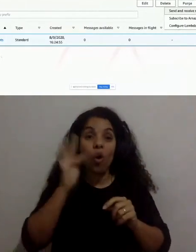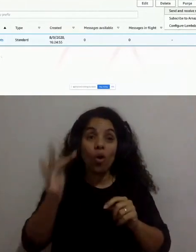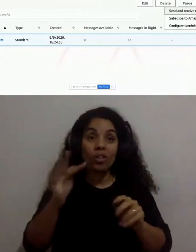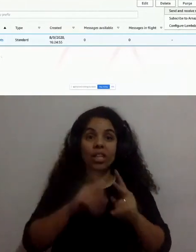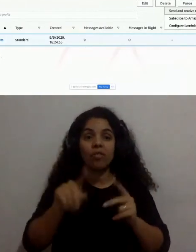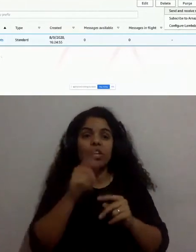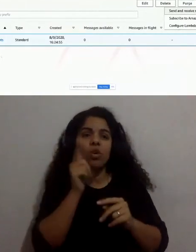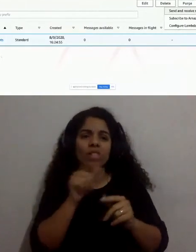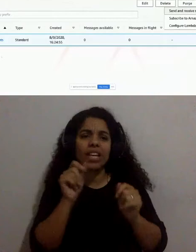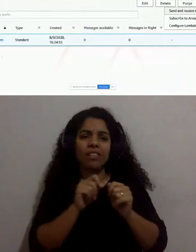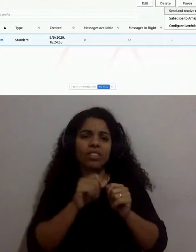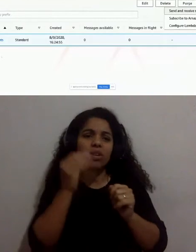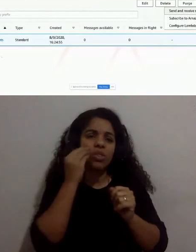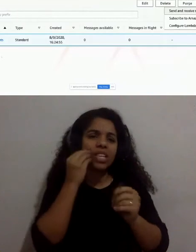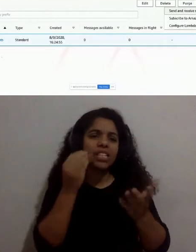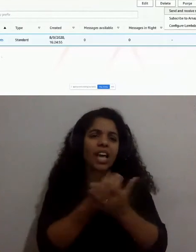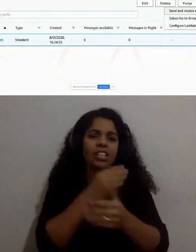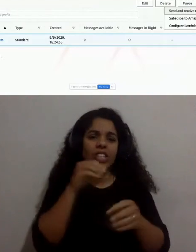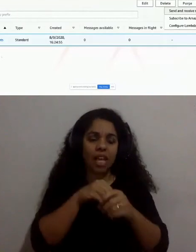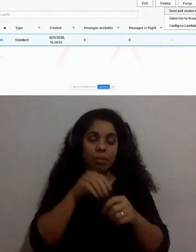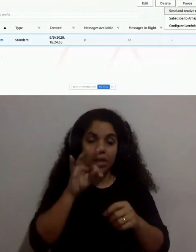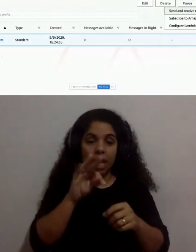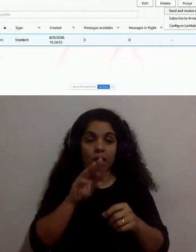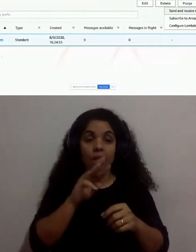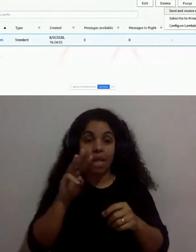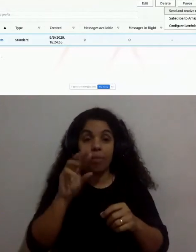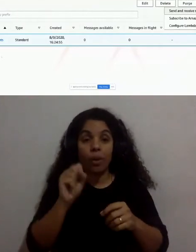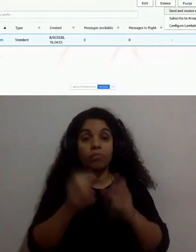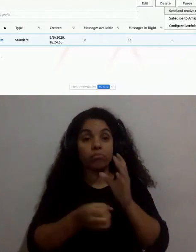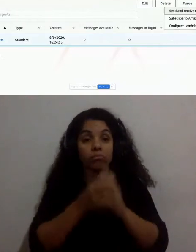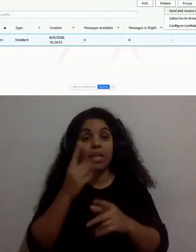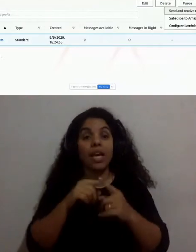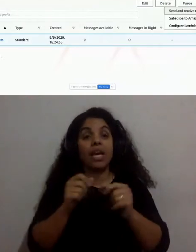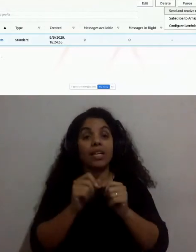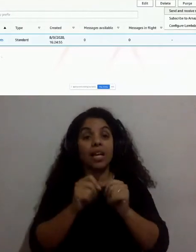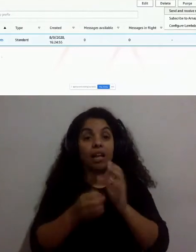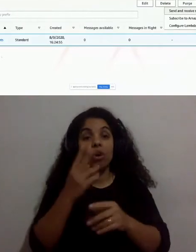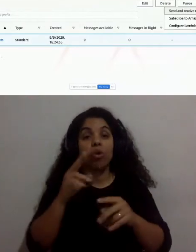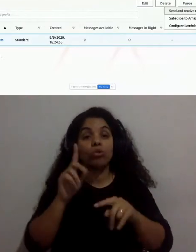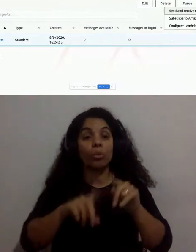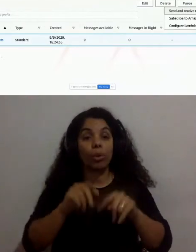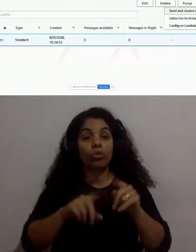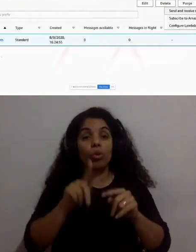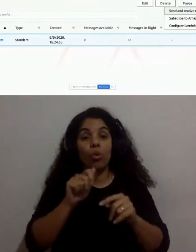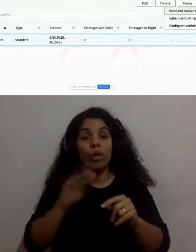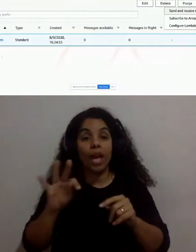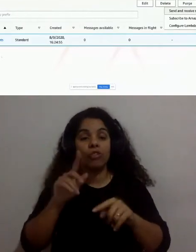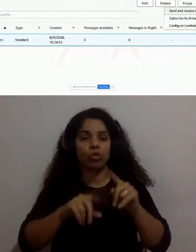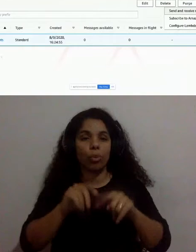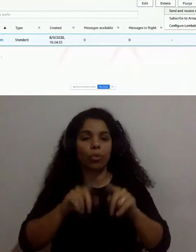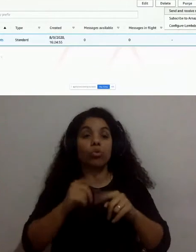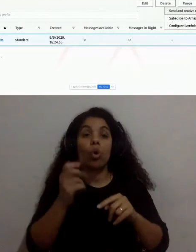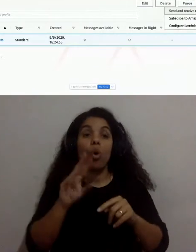testes dentro da AWS para simular, por exemplo, a criação de um produto ou o get de um produto. Ou você